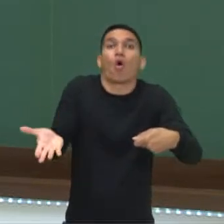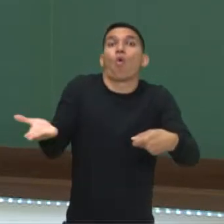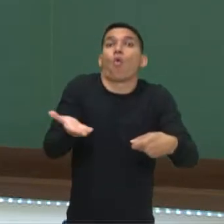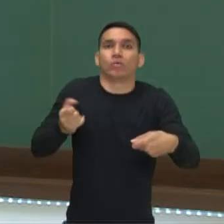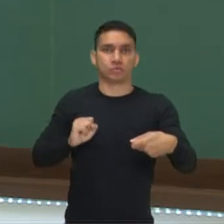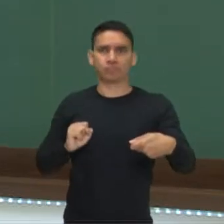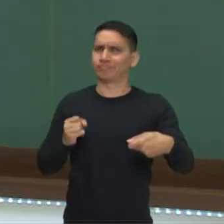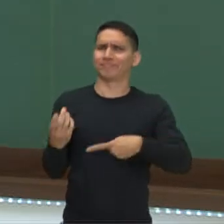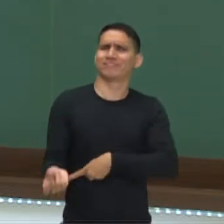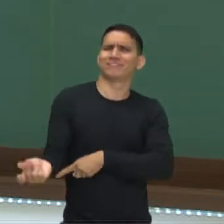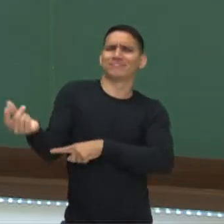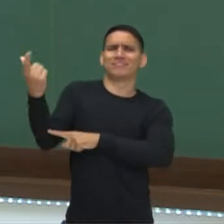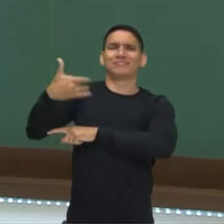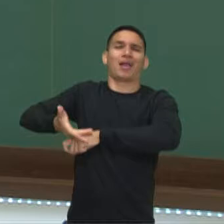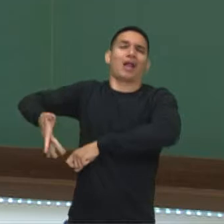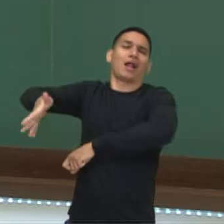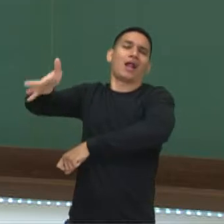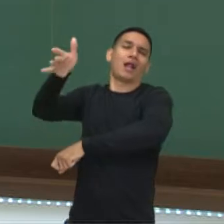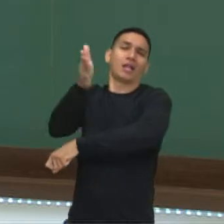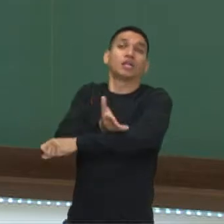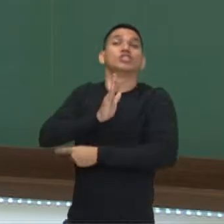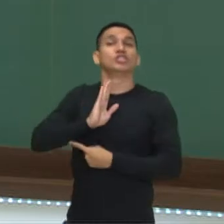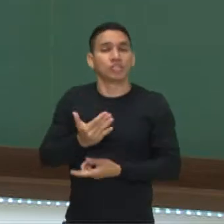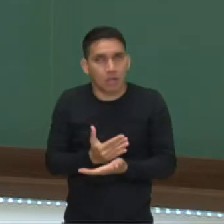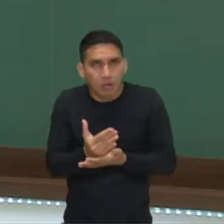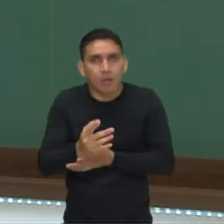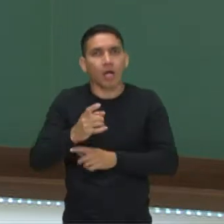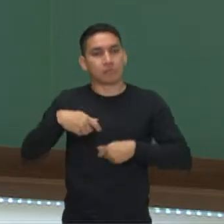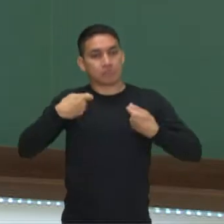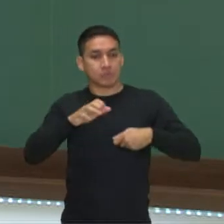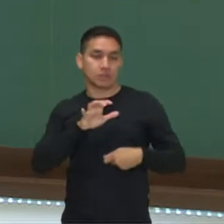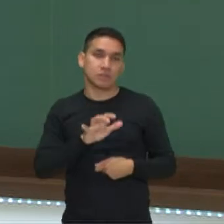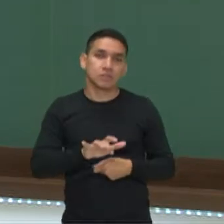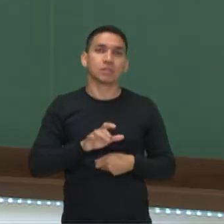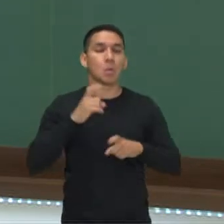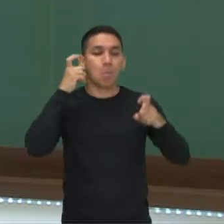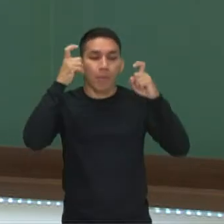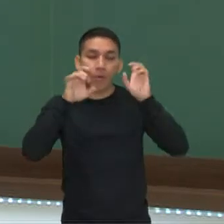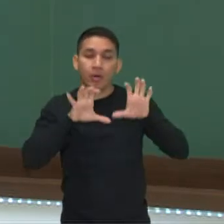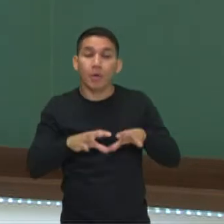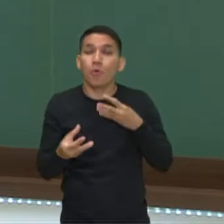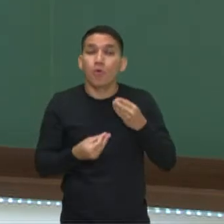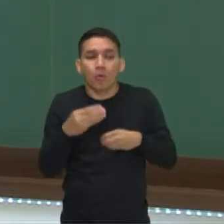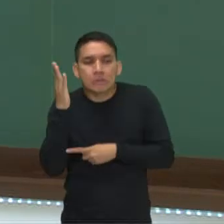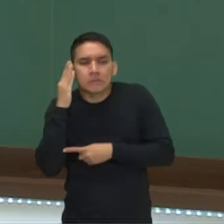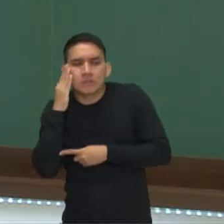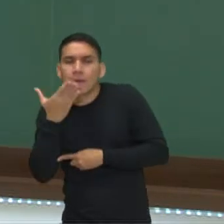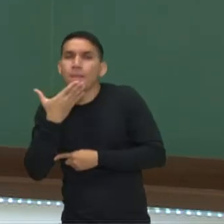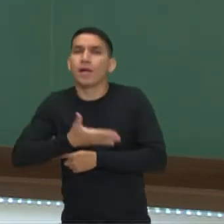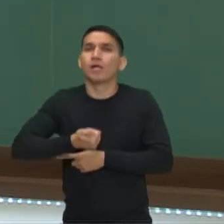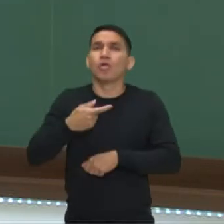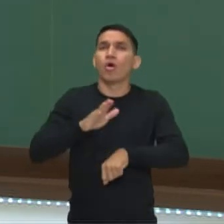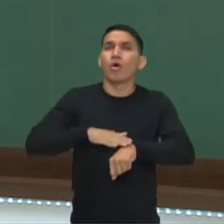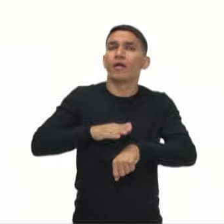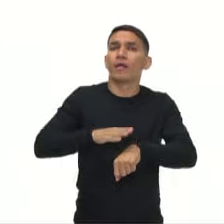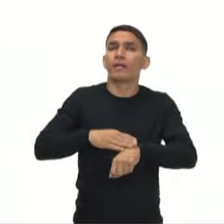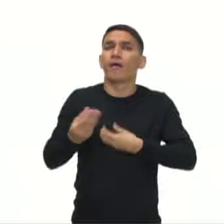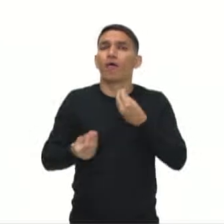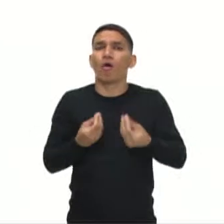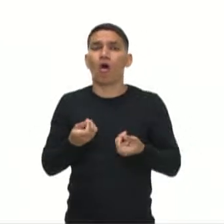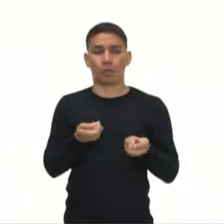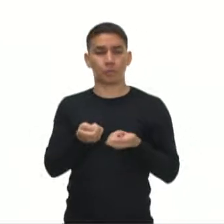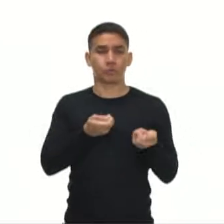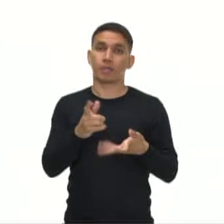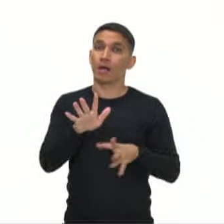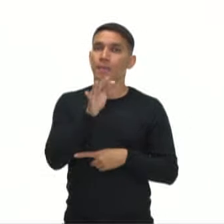na antiguidade nós já tínhamos essa necessidade de conhecer melhor o tempo, gerenciar o tempo, Os gregos,